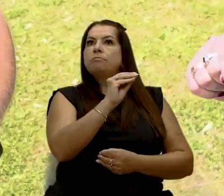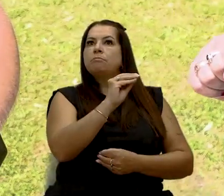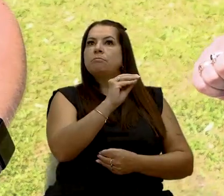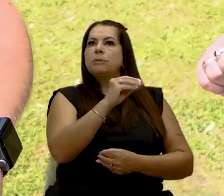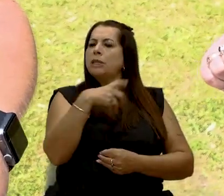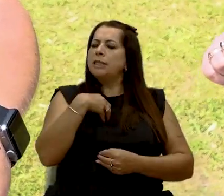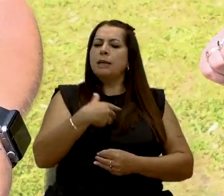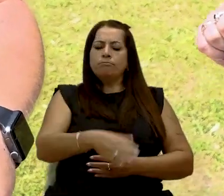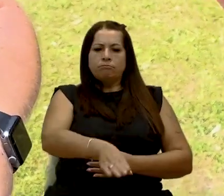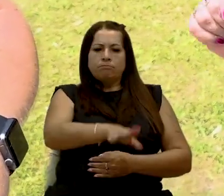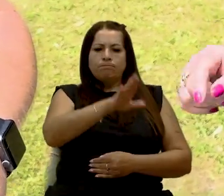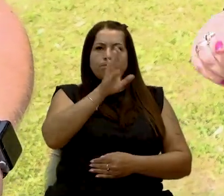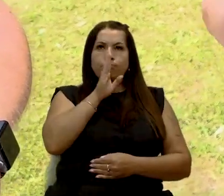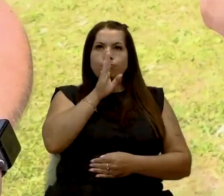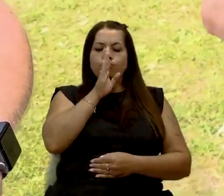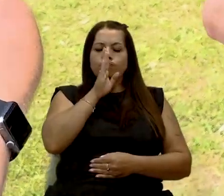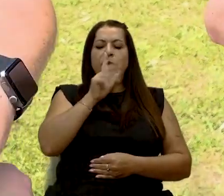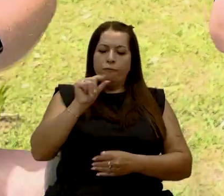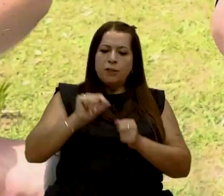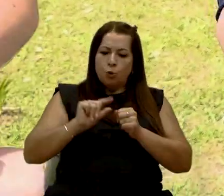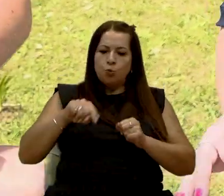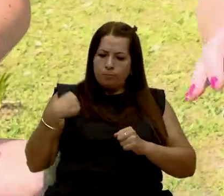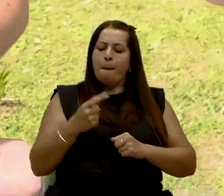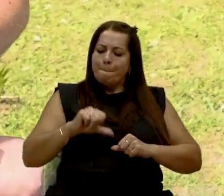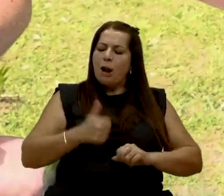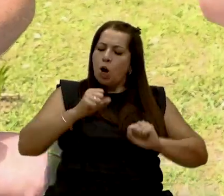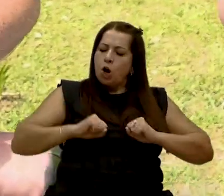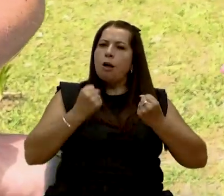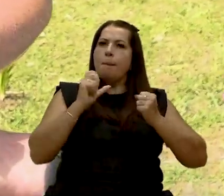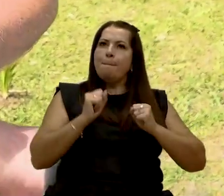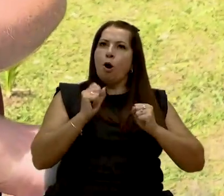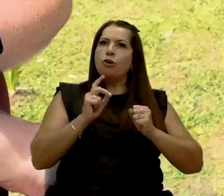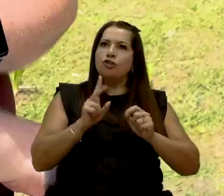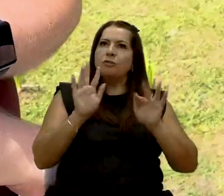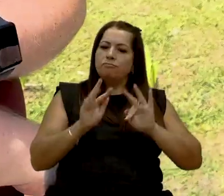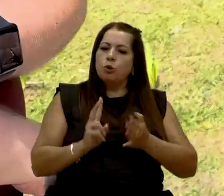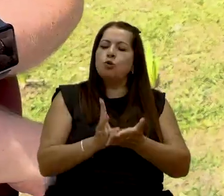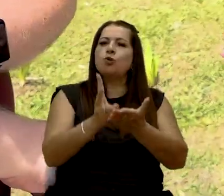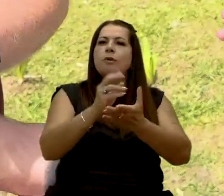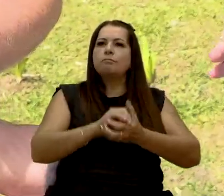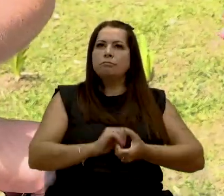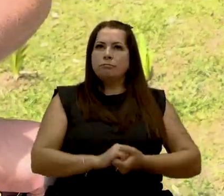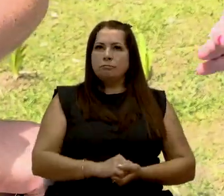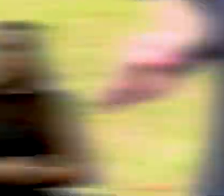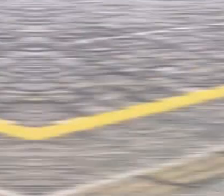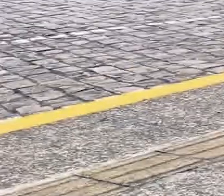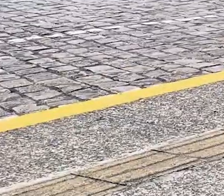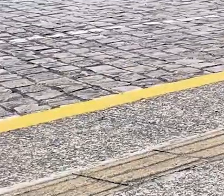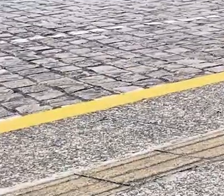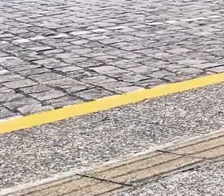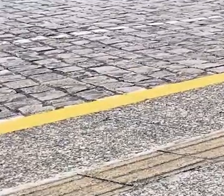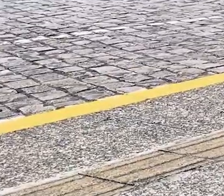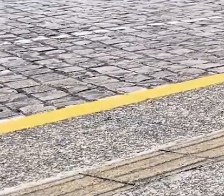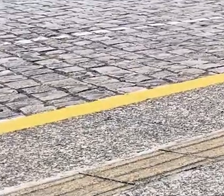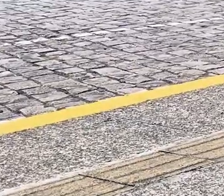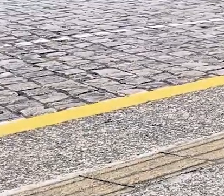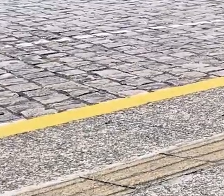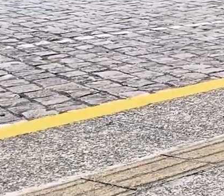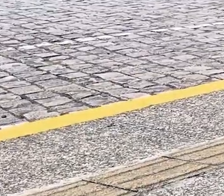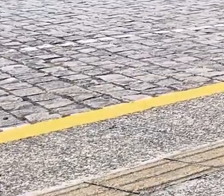ser hostilizado, mas se a gente estiver calado e fizer o nosso melhor, a gente pode reinar.